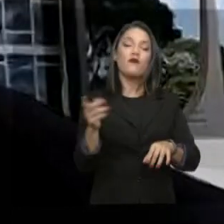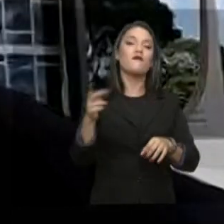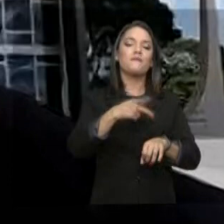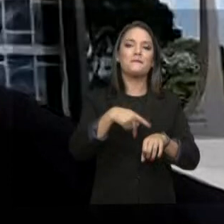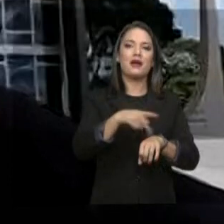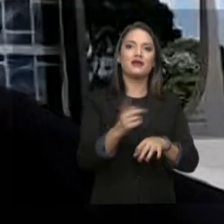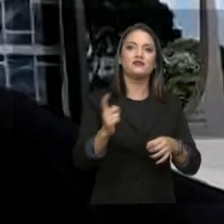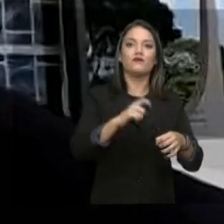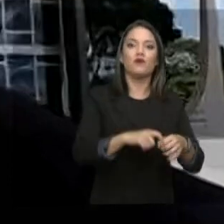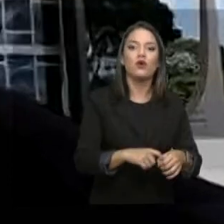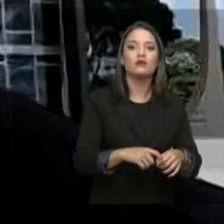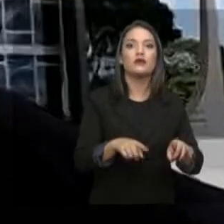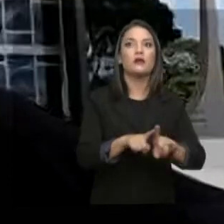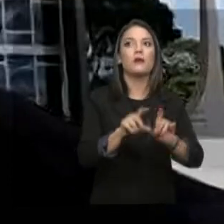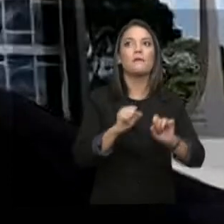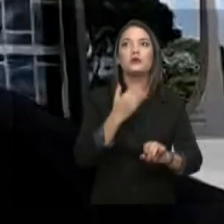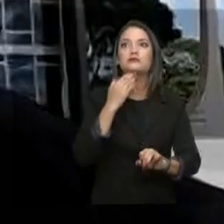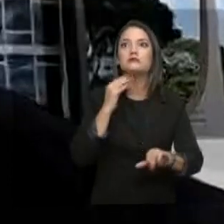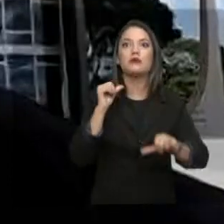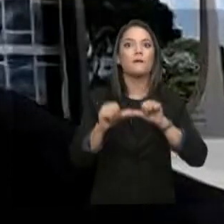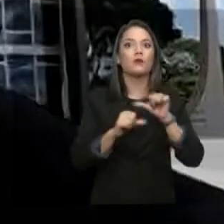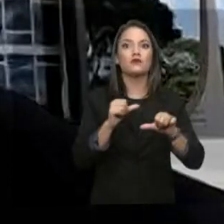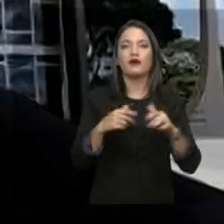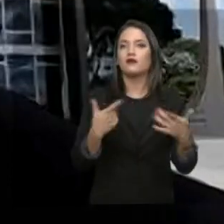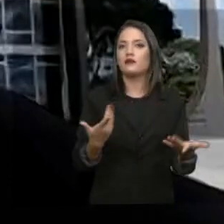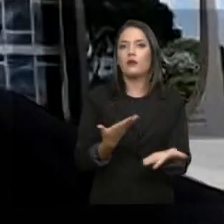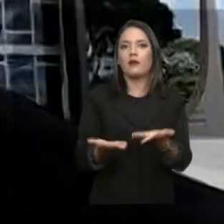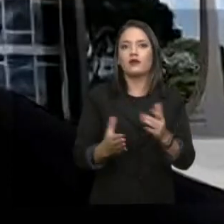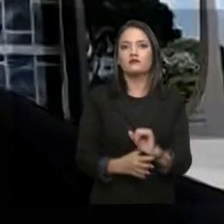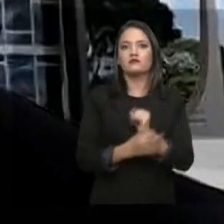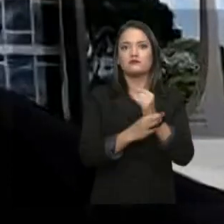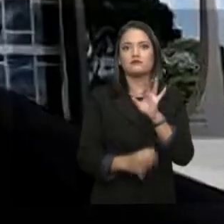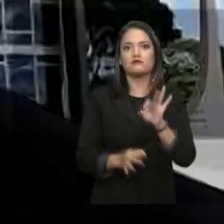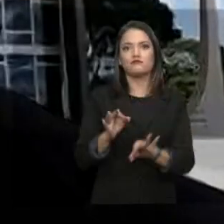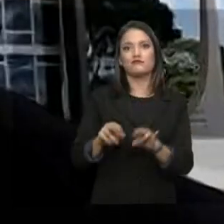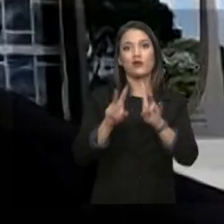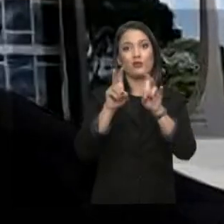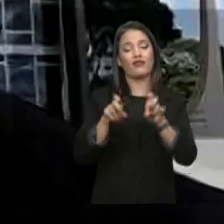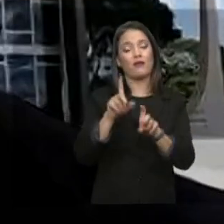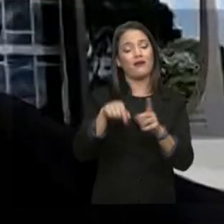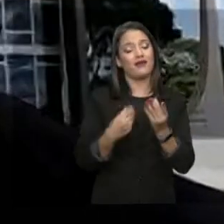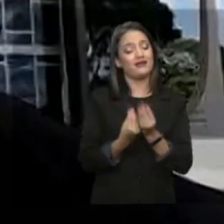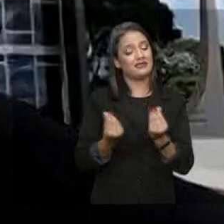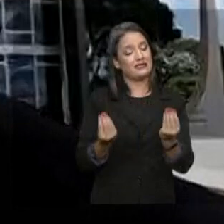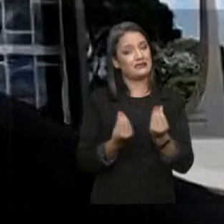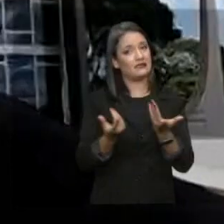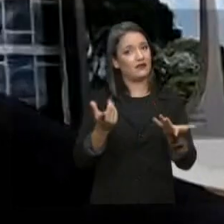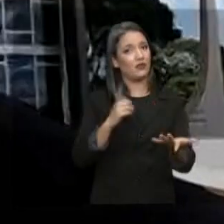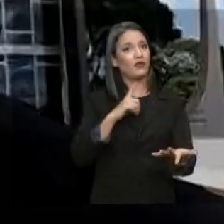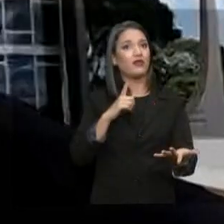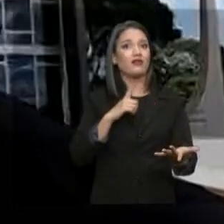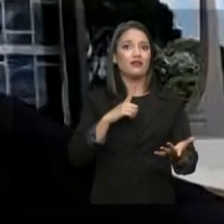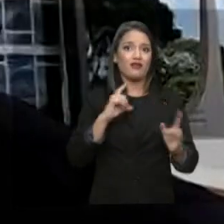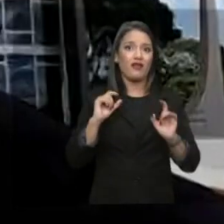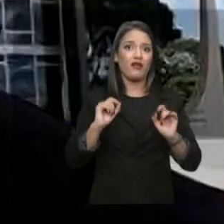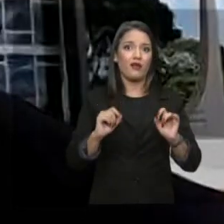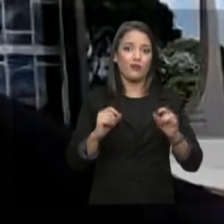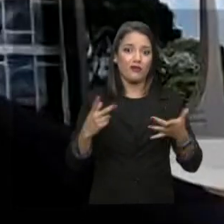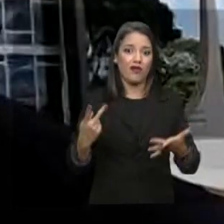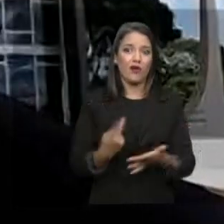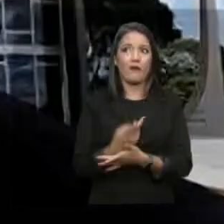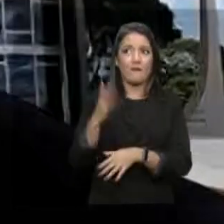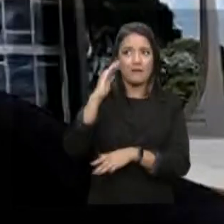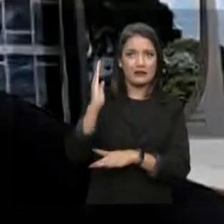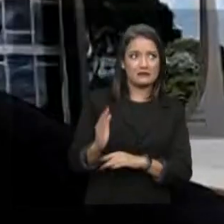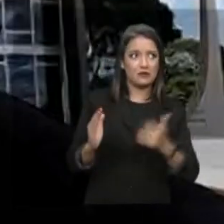de rescisão posterior, numa situação de completa insegurança jurídica num tema tão sensível e com repercussões internacionais. A